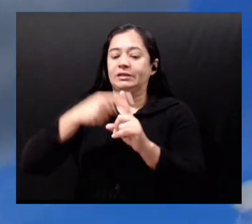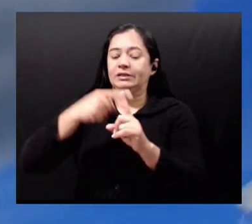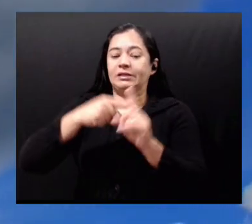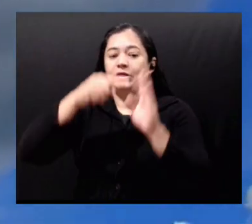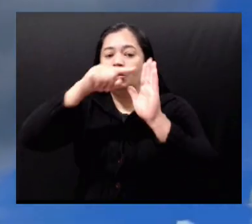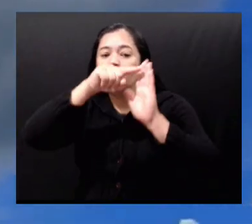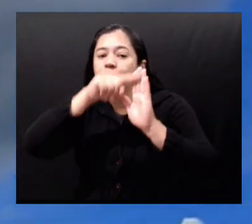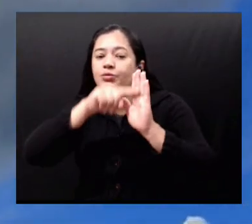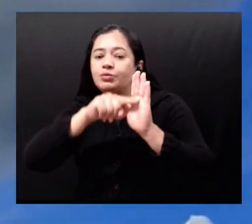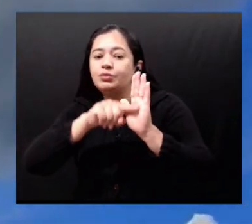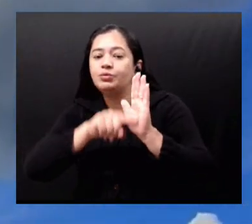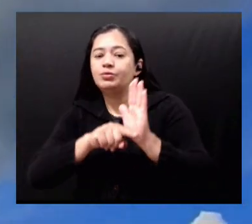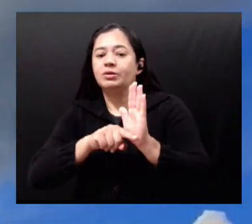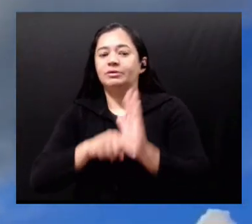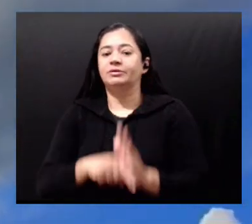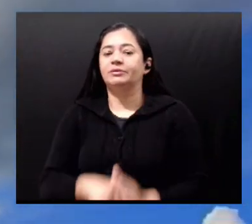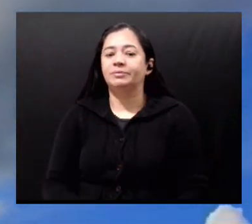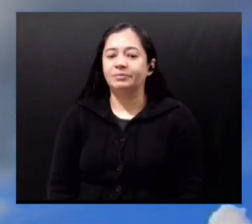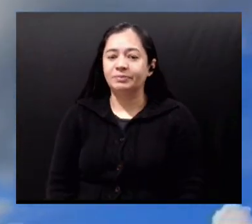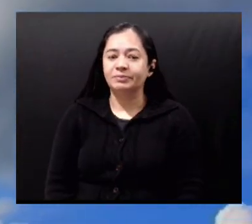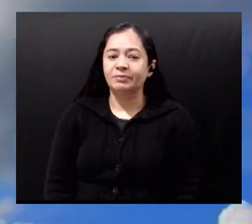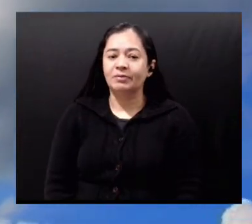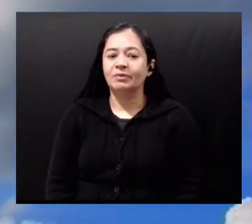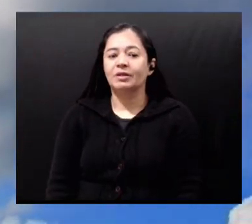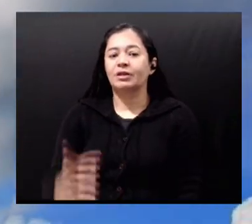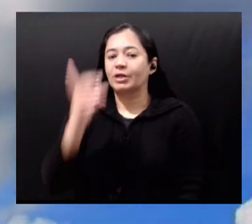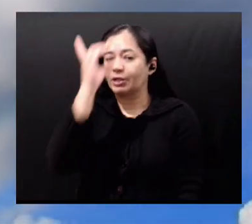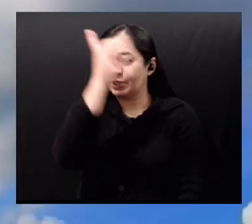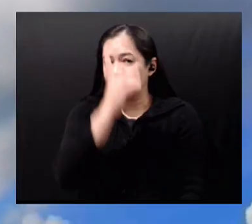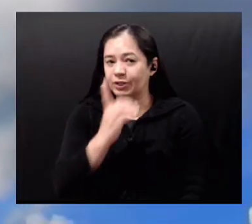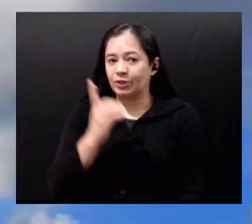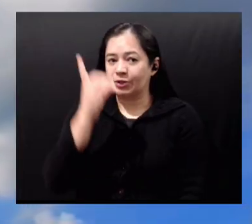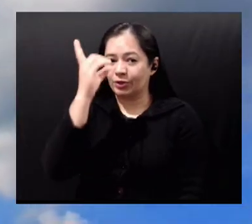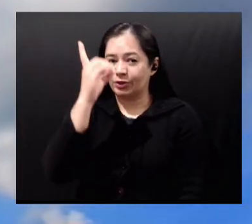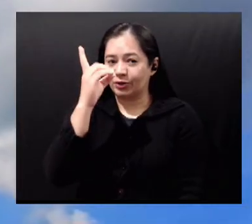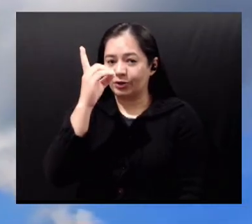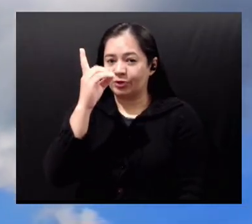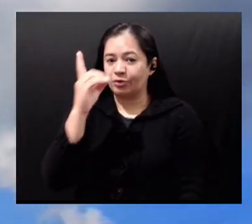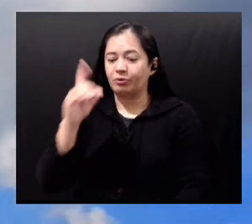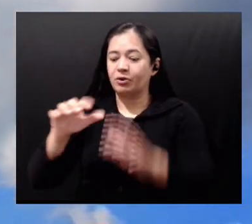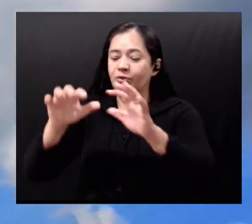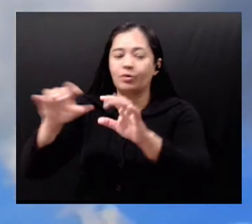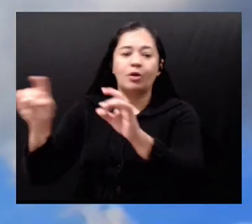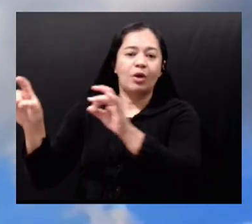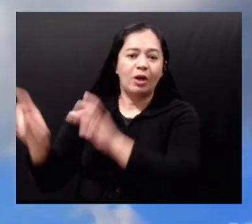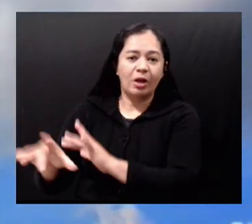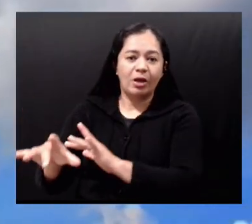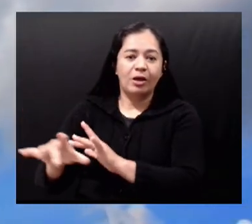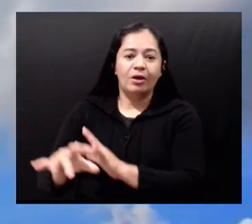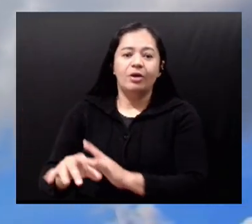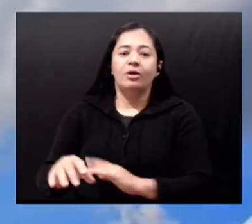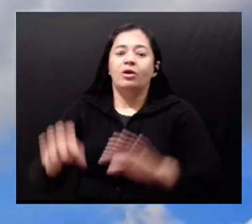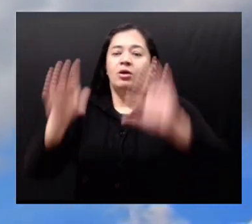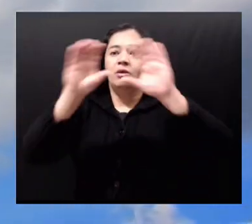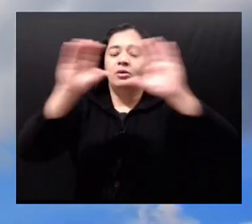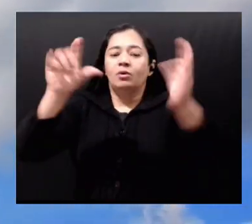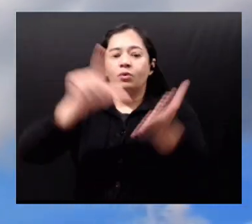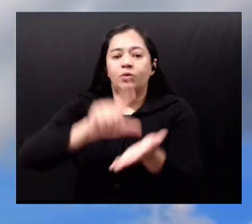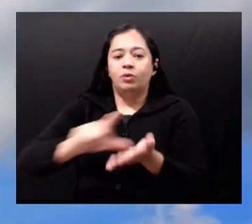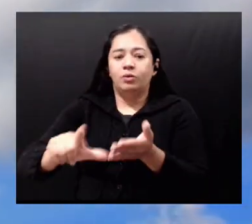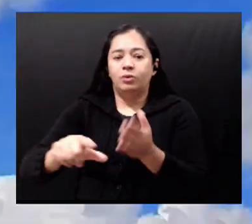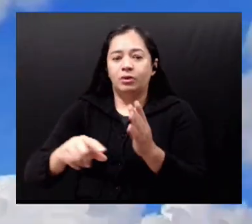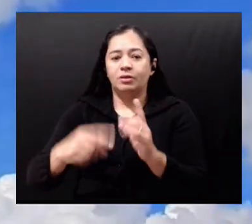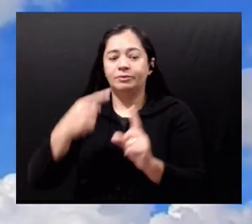no sabadão. E no domingo, depois da chuva, o tempo fica firme, céu limpo e a temperatura, um